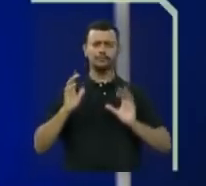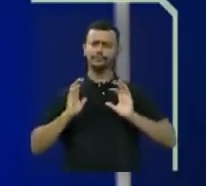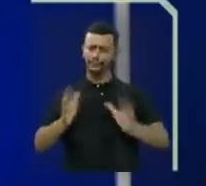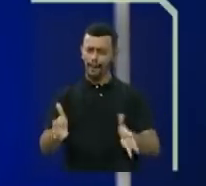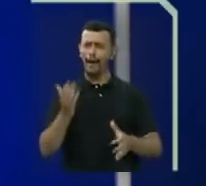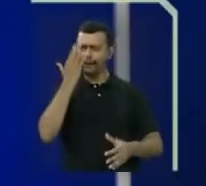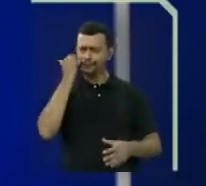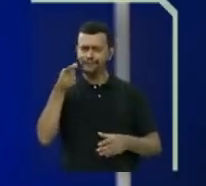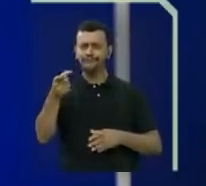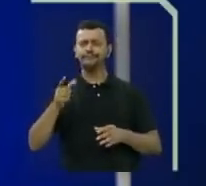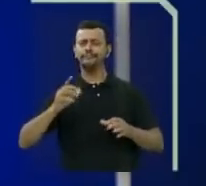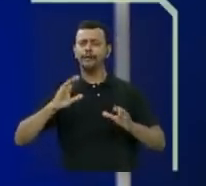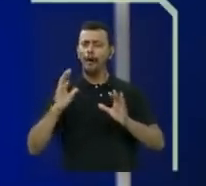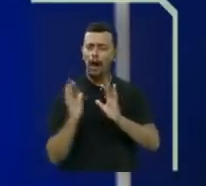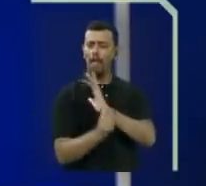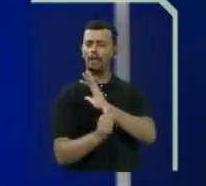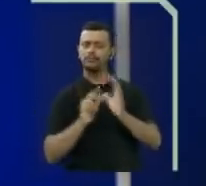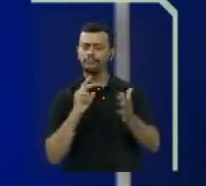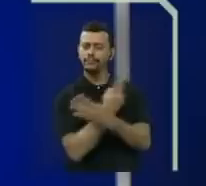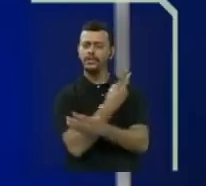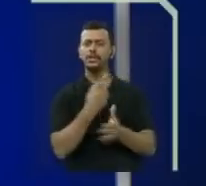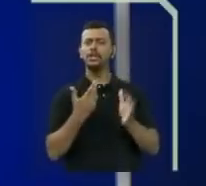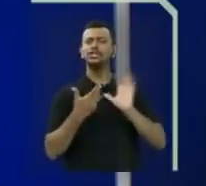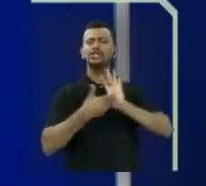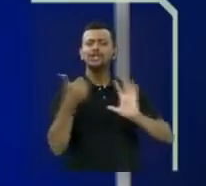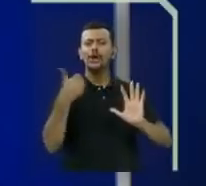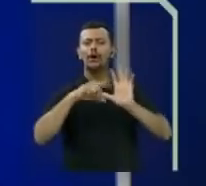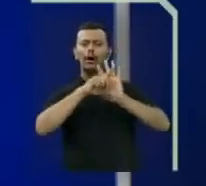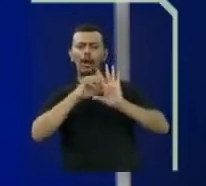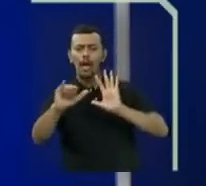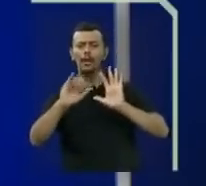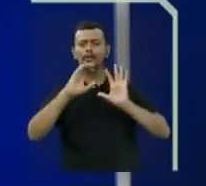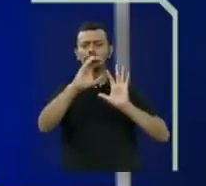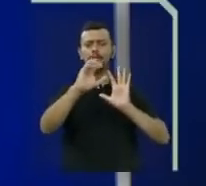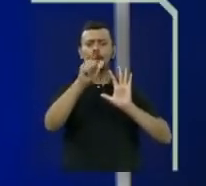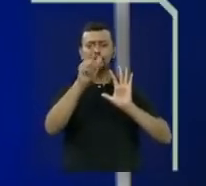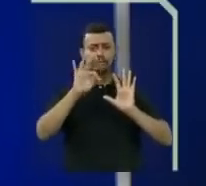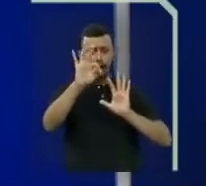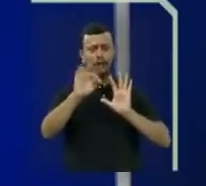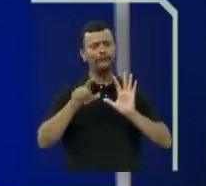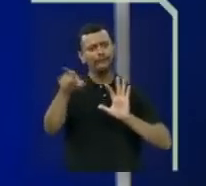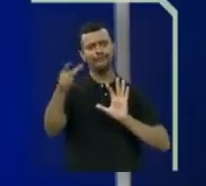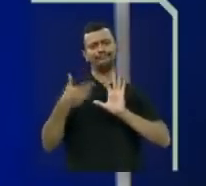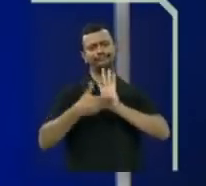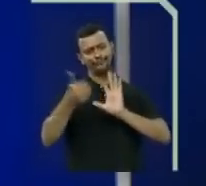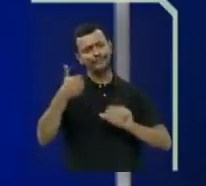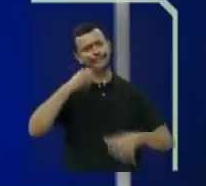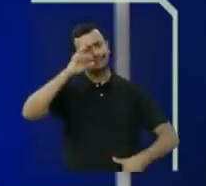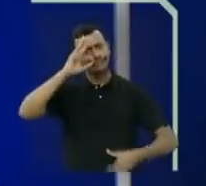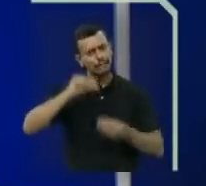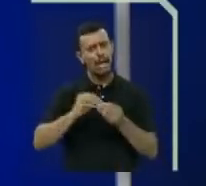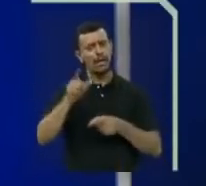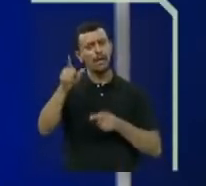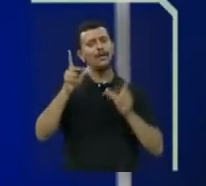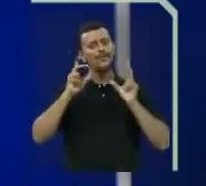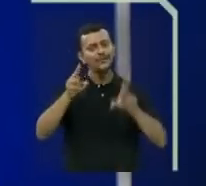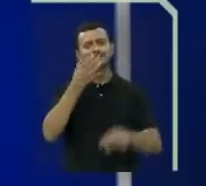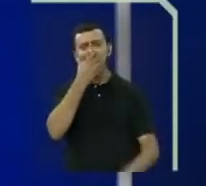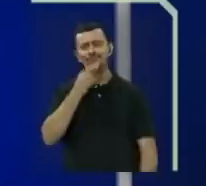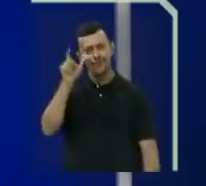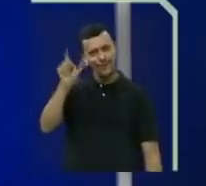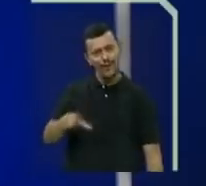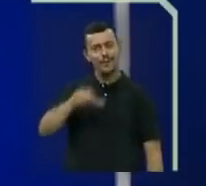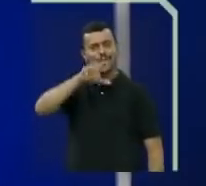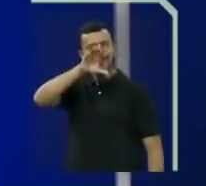direitos trabalhistas, o senhor apoiou a reforma trabalhista, o senhor é o homem do pacto da Fiesp, o senhor é empresário, portanto,